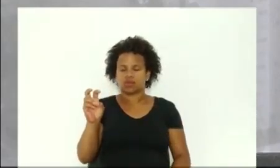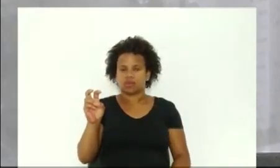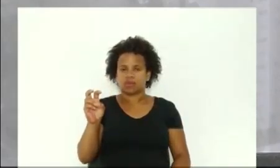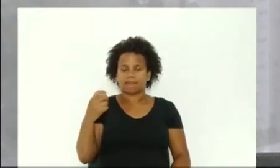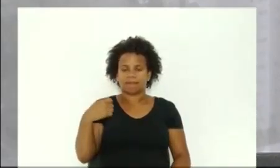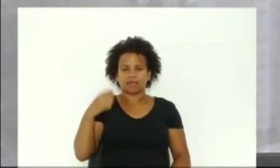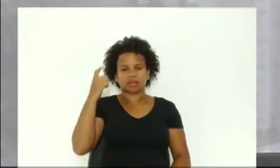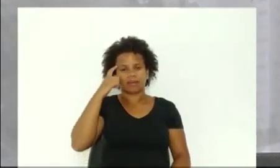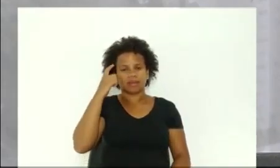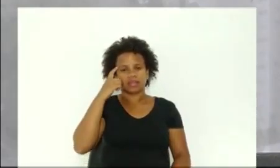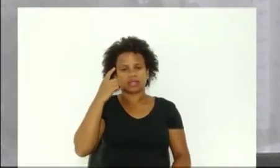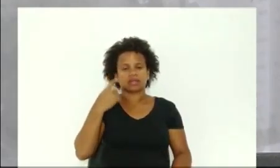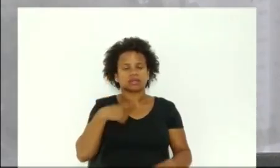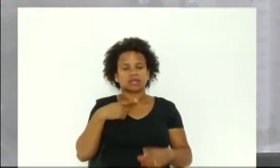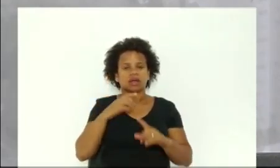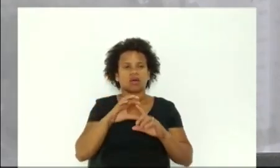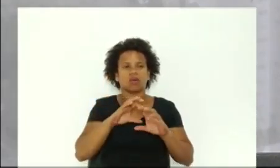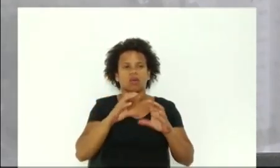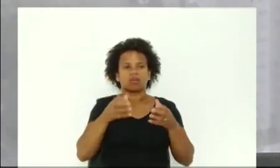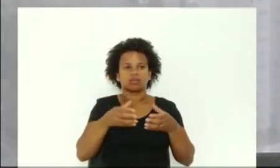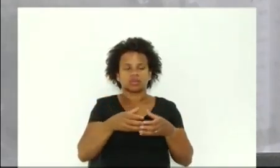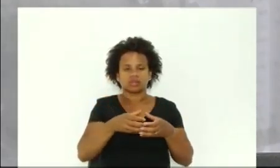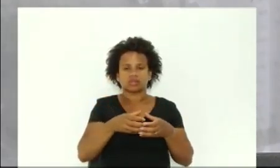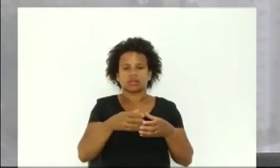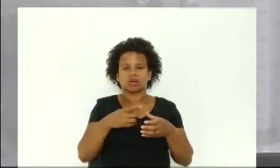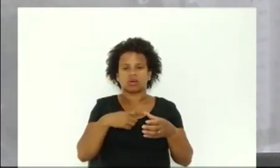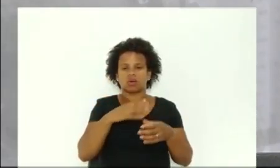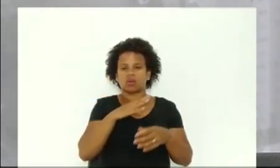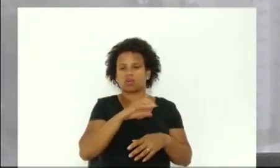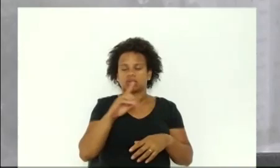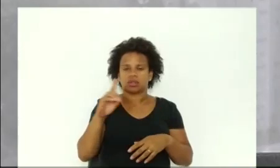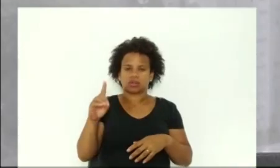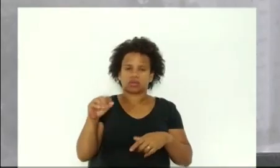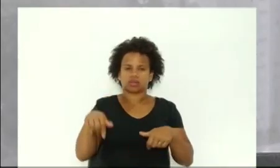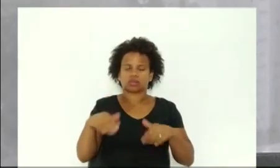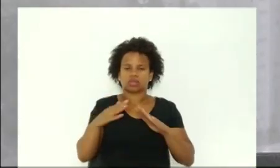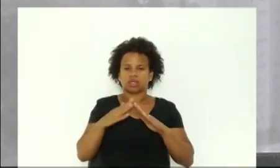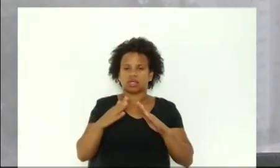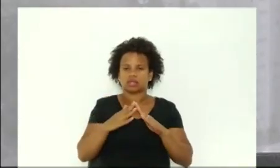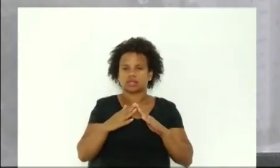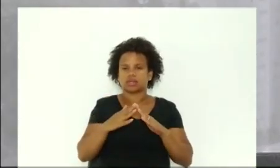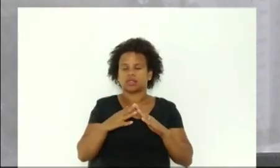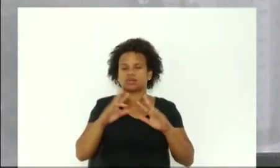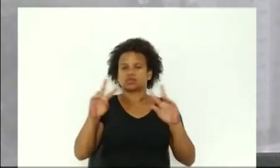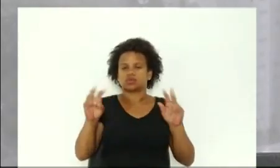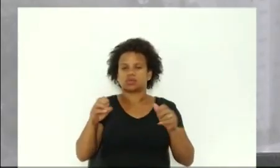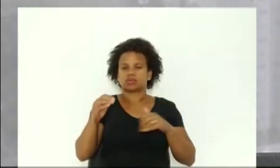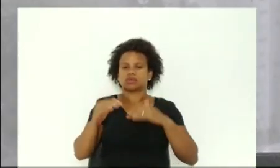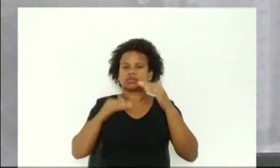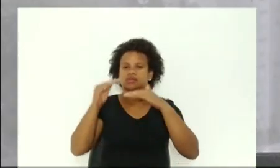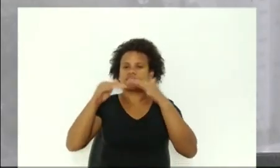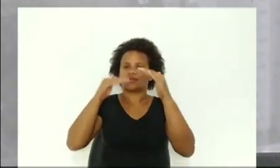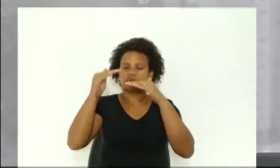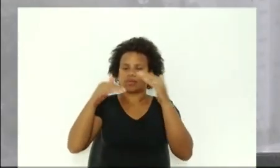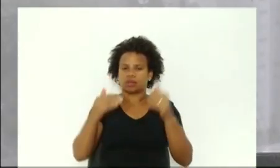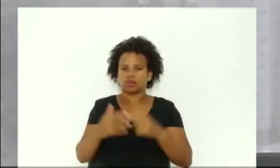uma comissão, inclusive, que eu sou um dos coordenadores aqui nesta casa, que trata do desenvolvimento. A